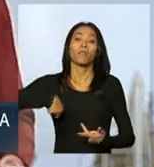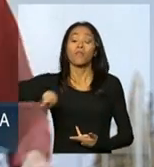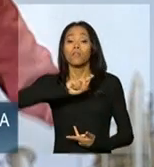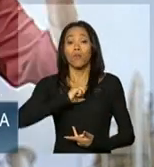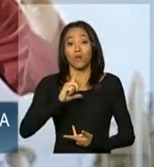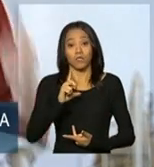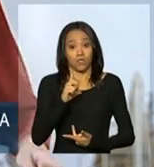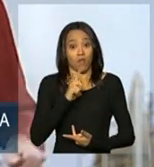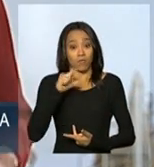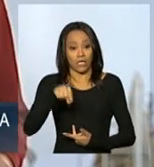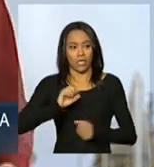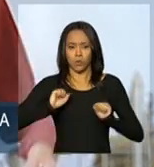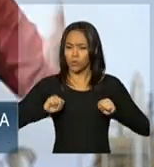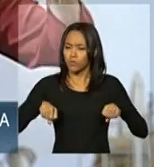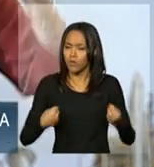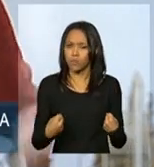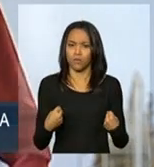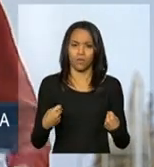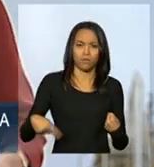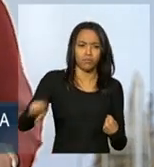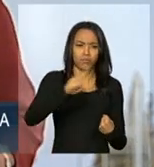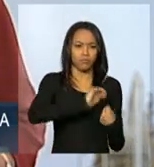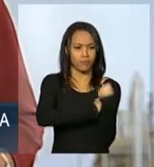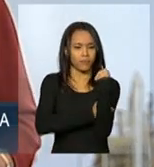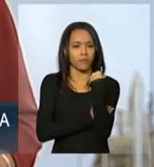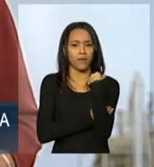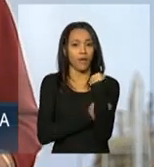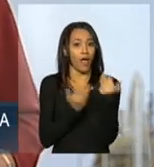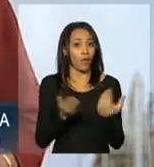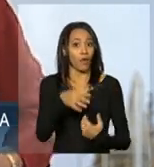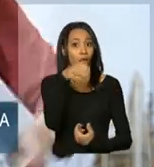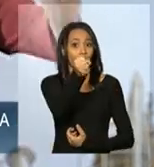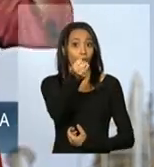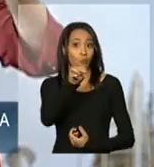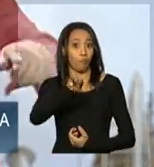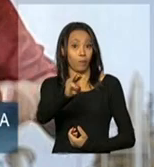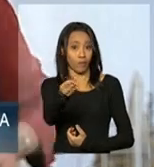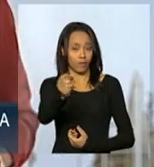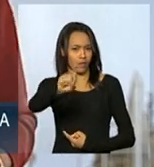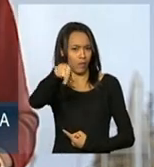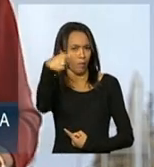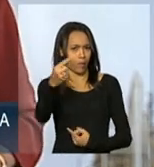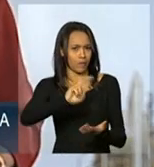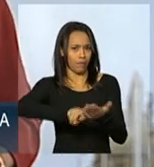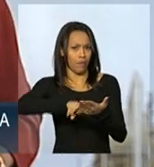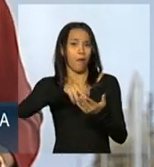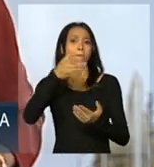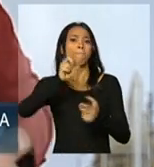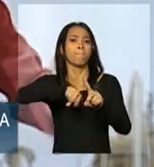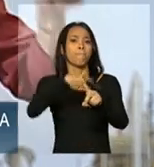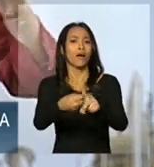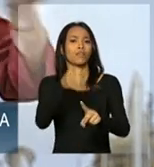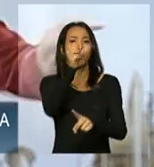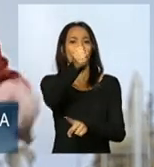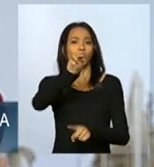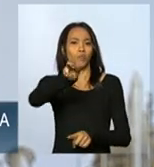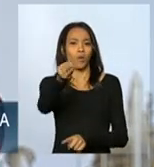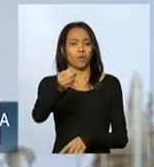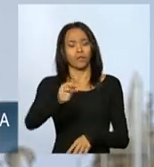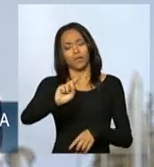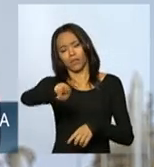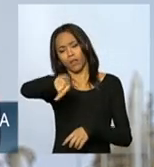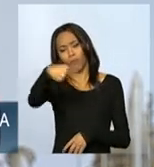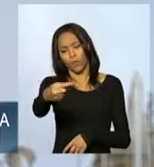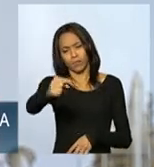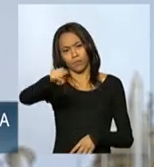aqui nos esforçando, agora vai ser 8 milhões, depois vai ser mais 8 milhões. Depois nós